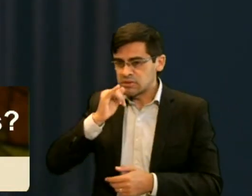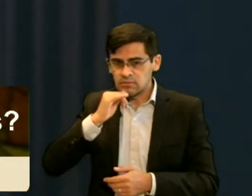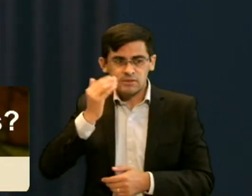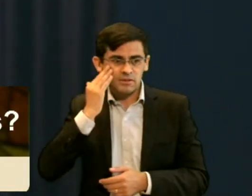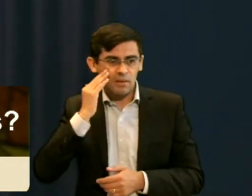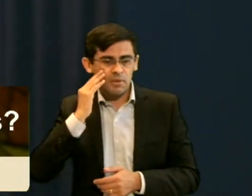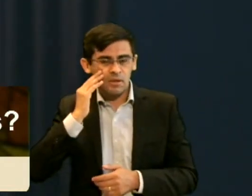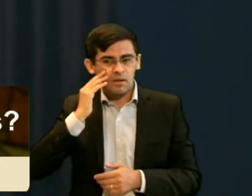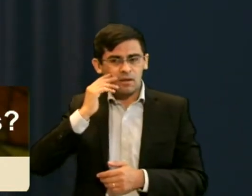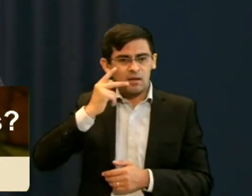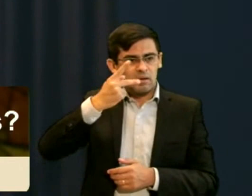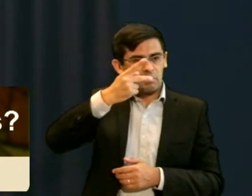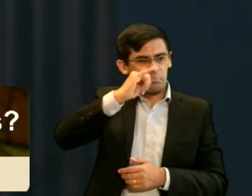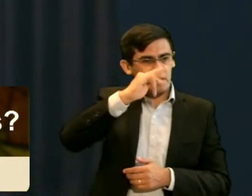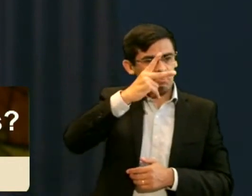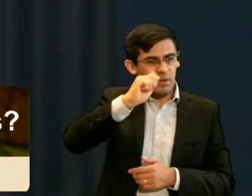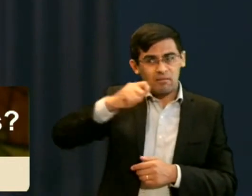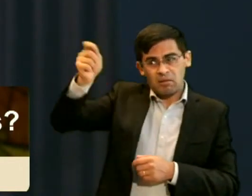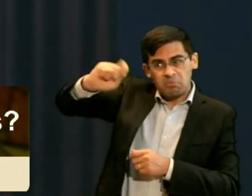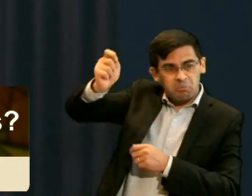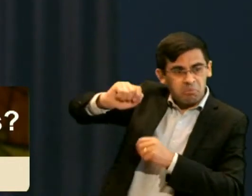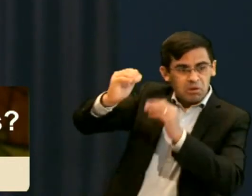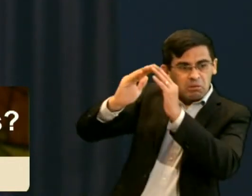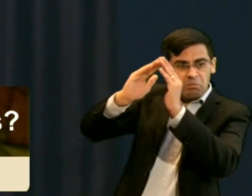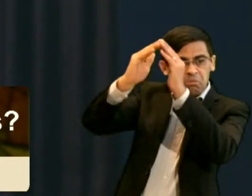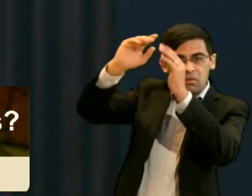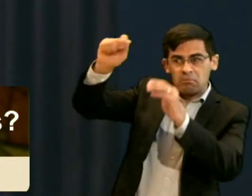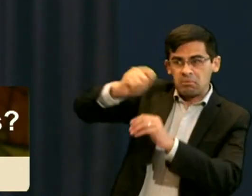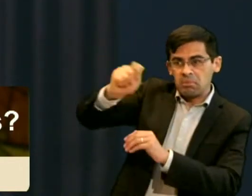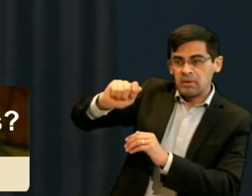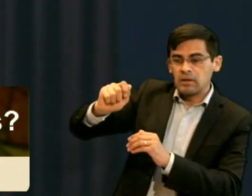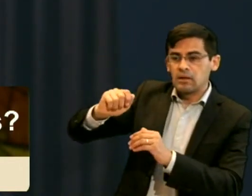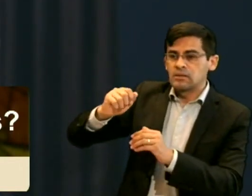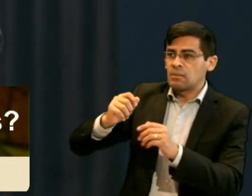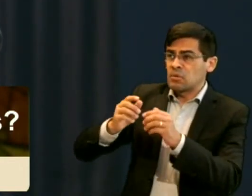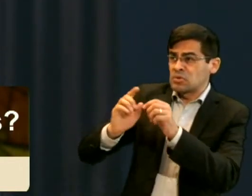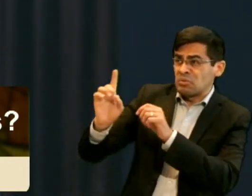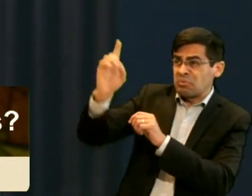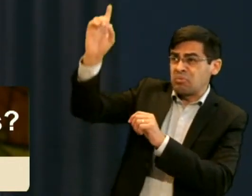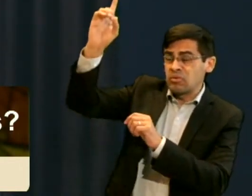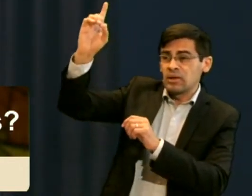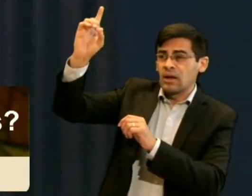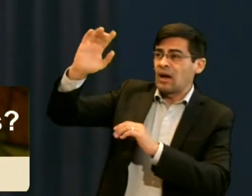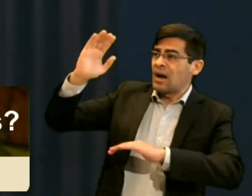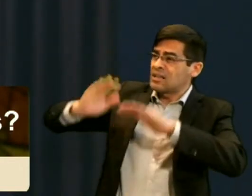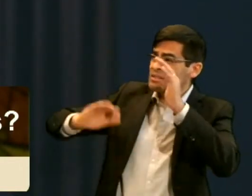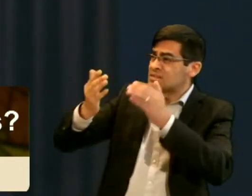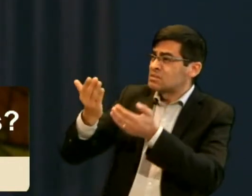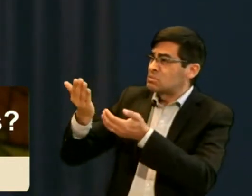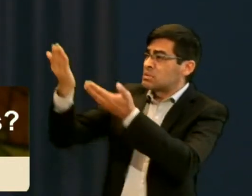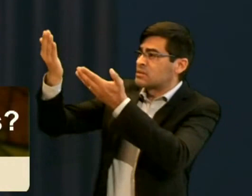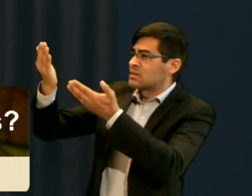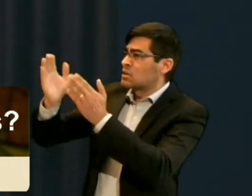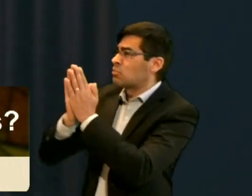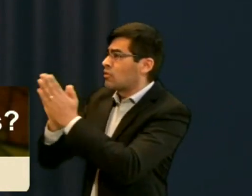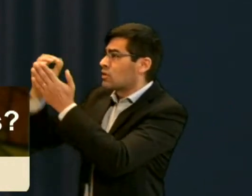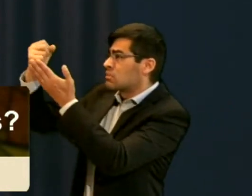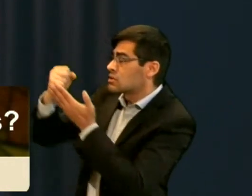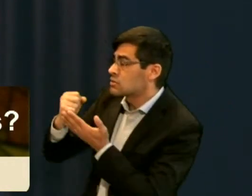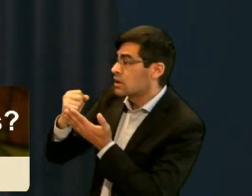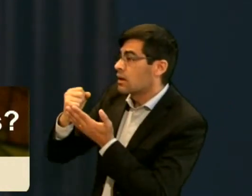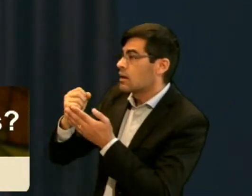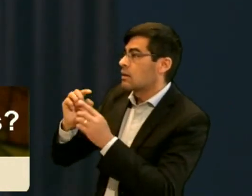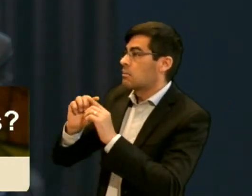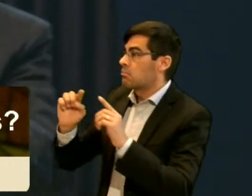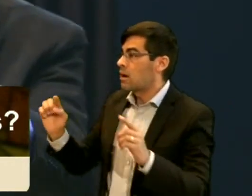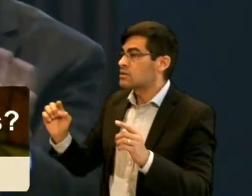Quando ela está chegando lá em cima, você vai lá e puxa de novo. E sabe o que a gente faz? A gente fala, Senhor, resolve para mim.